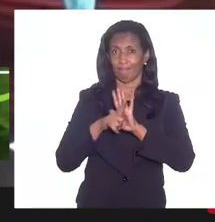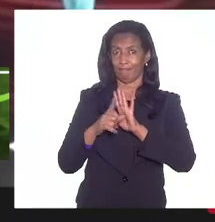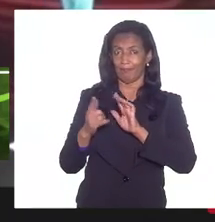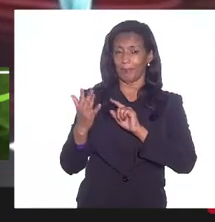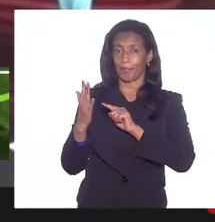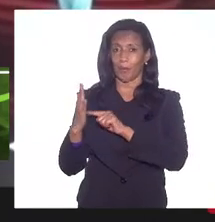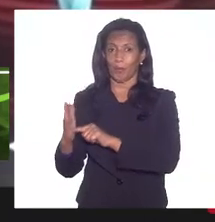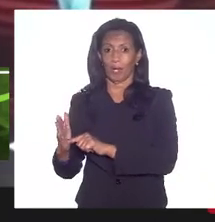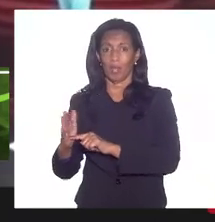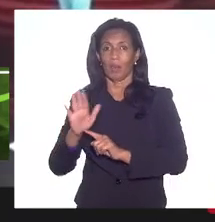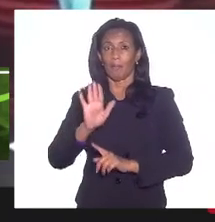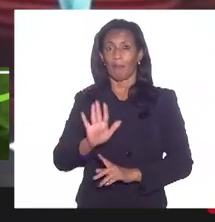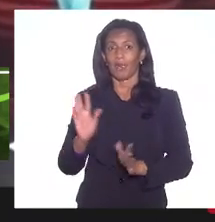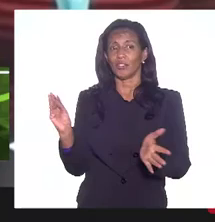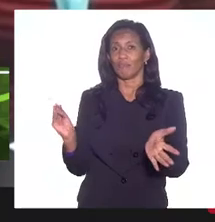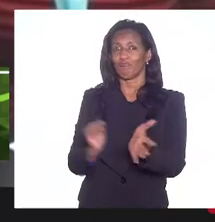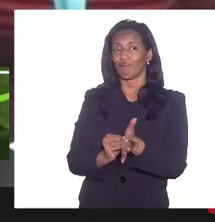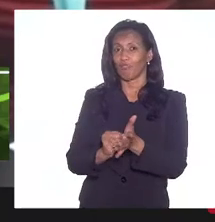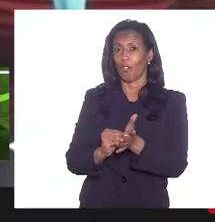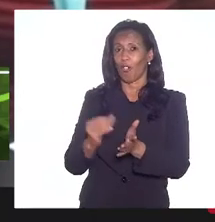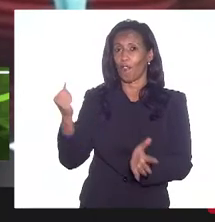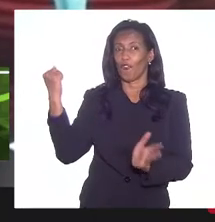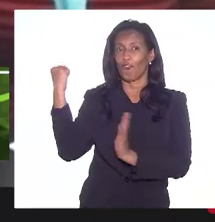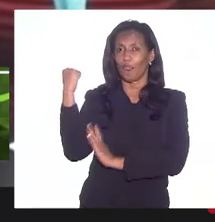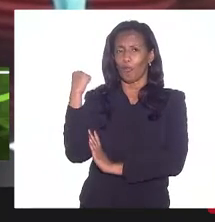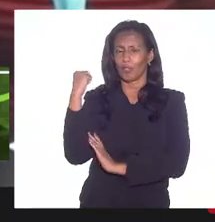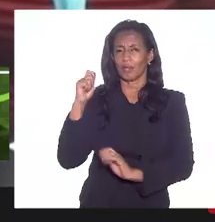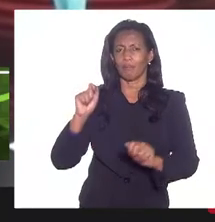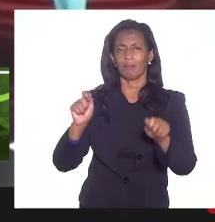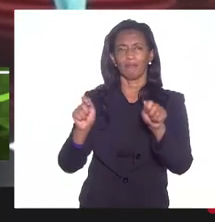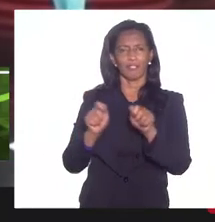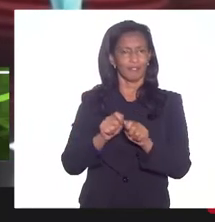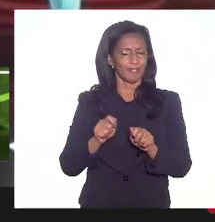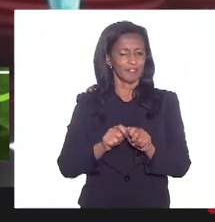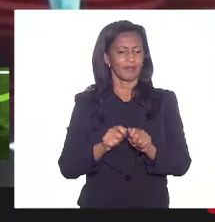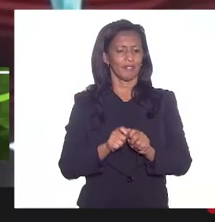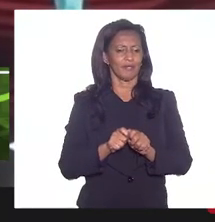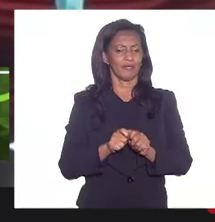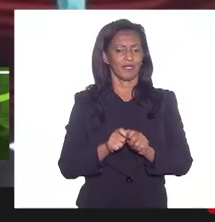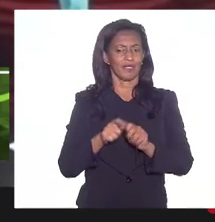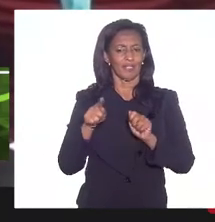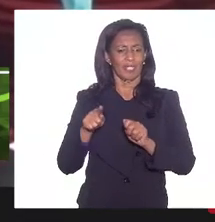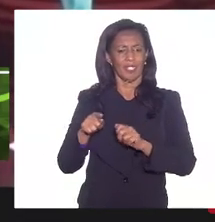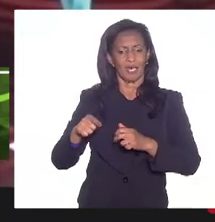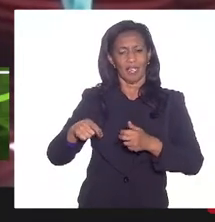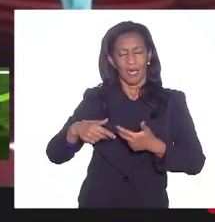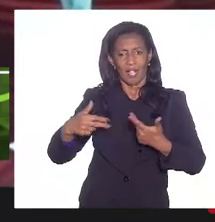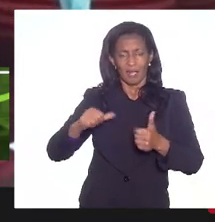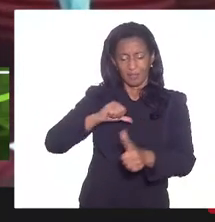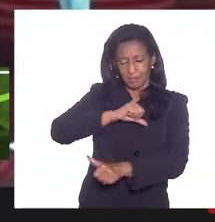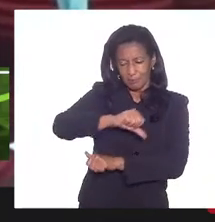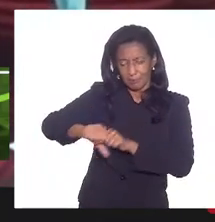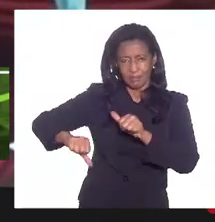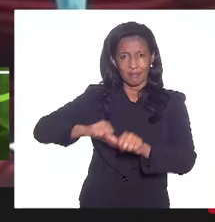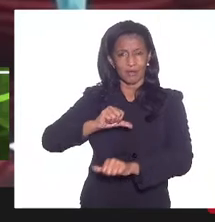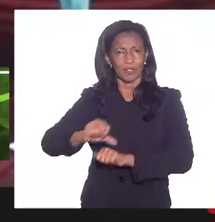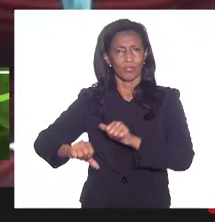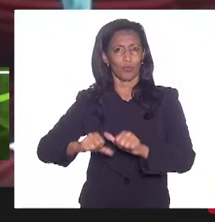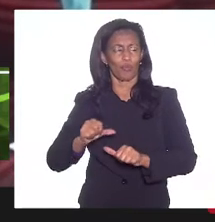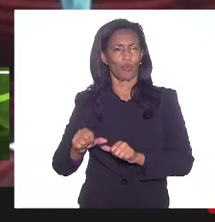nós ainda não tínhamos tido braços para fazer exatamente a materialização tornar isso